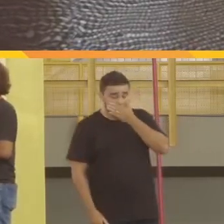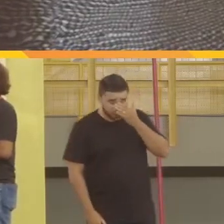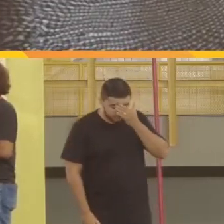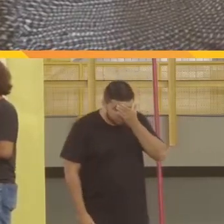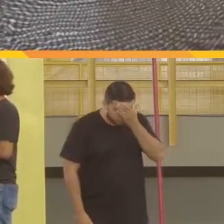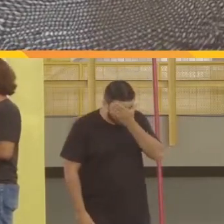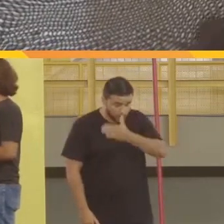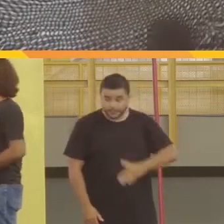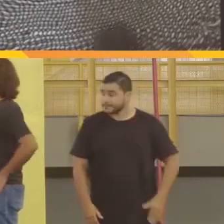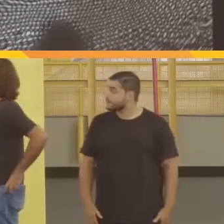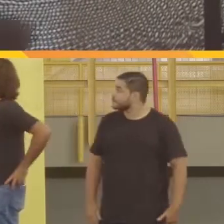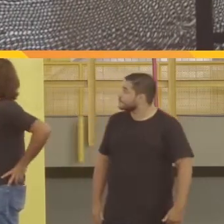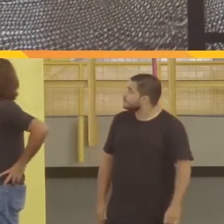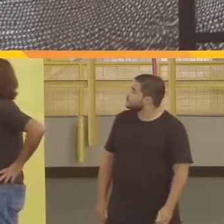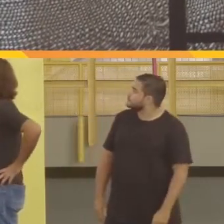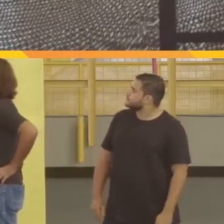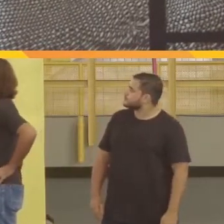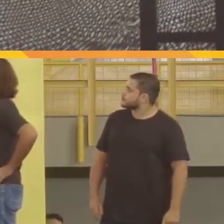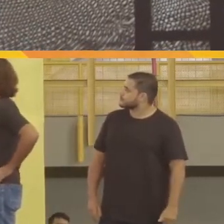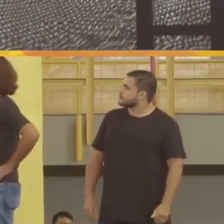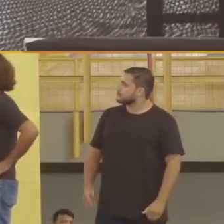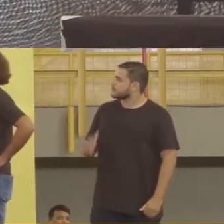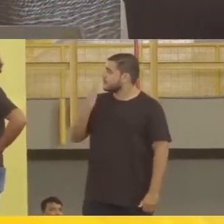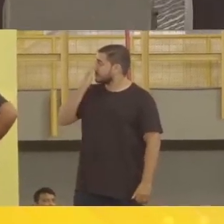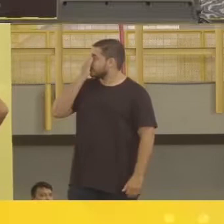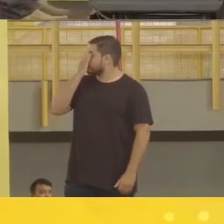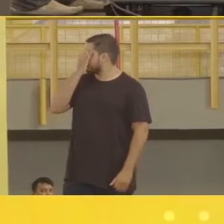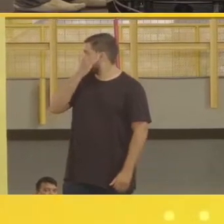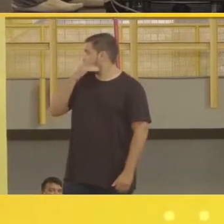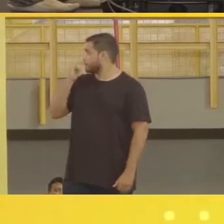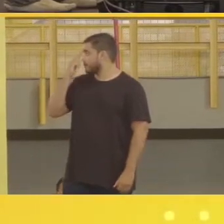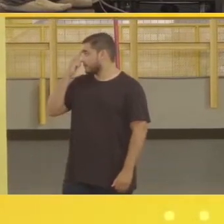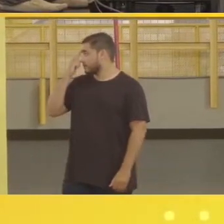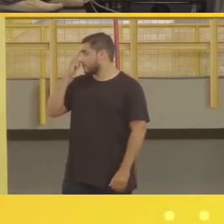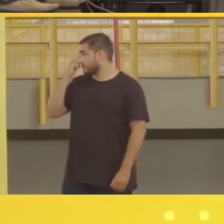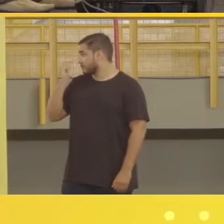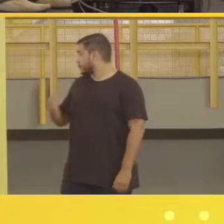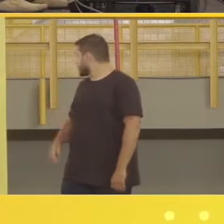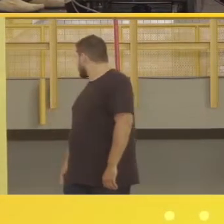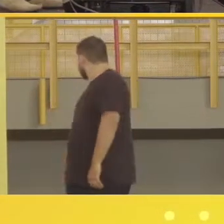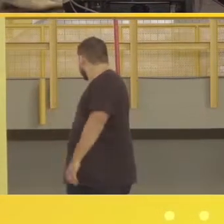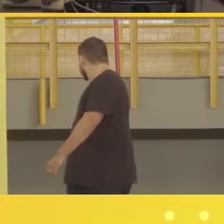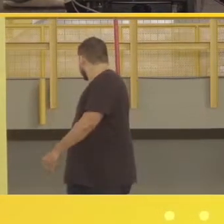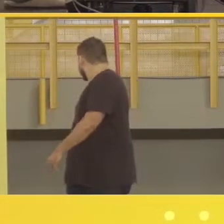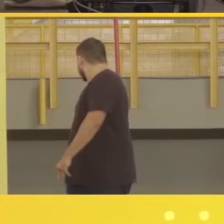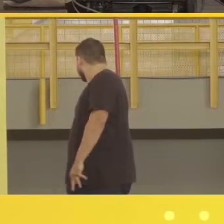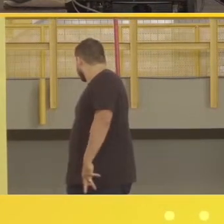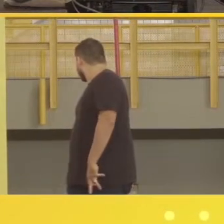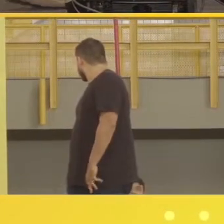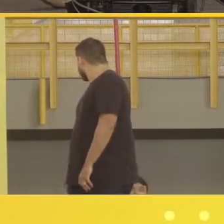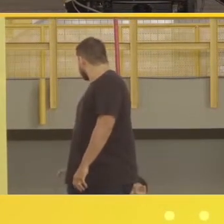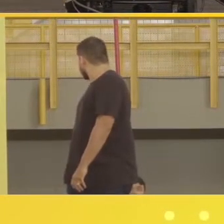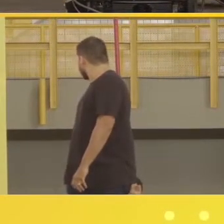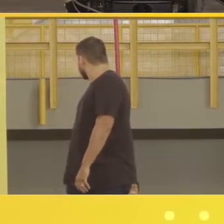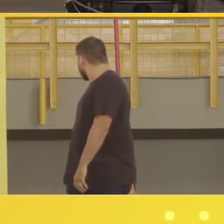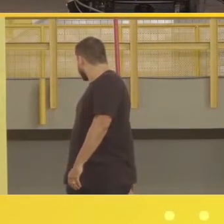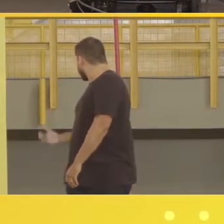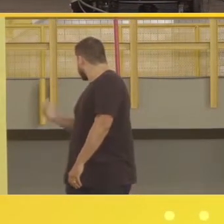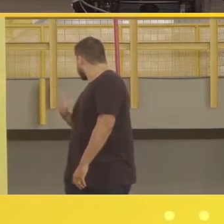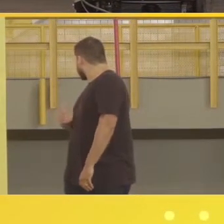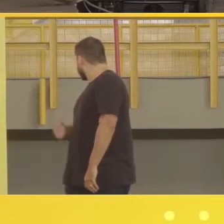Meus bebês. Opa, parece que não está passando aqui não, gente. Eu aponto para cá, aponto para